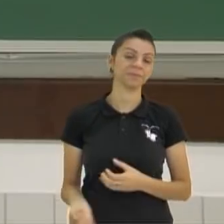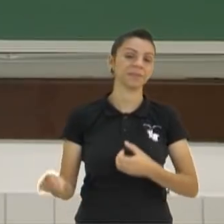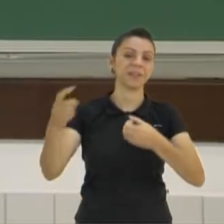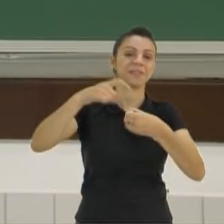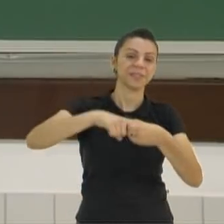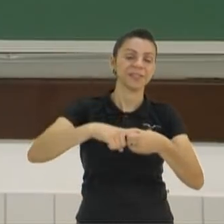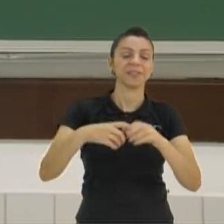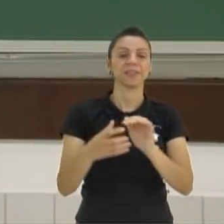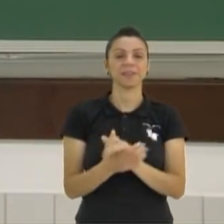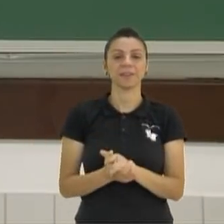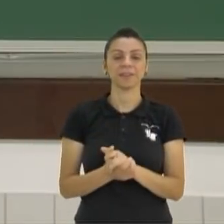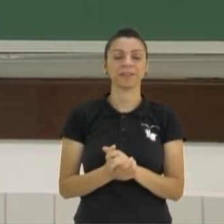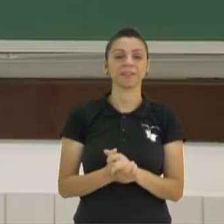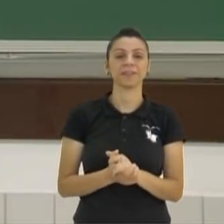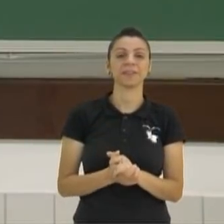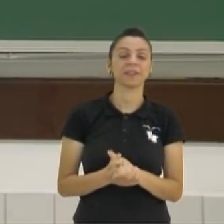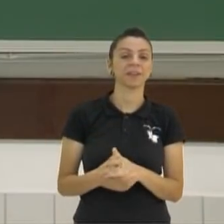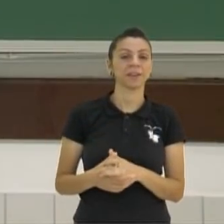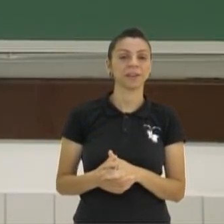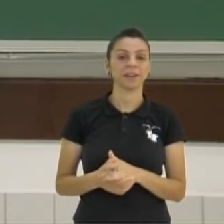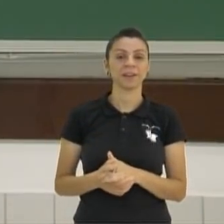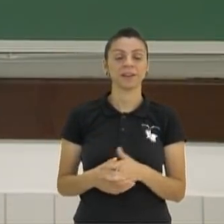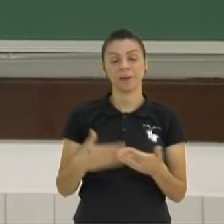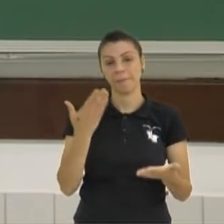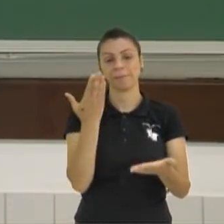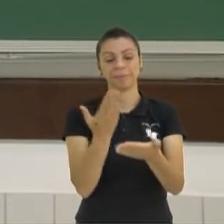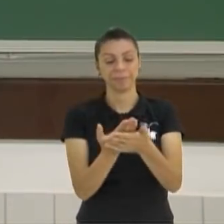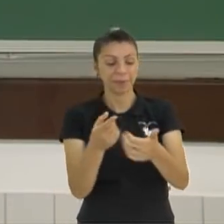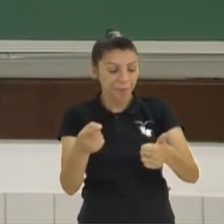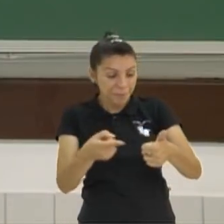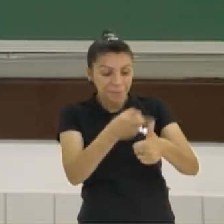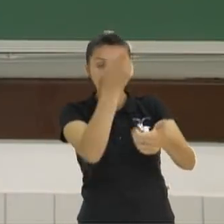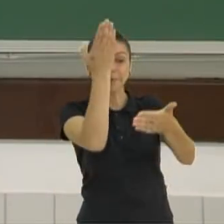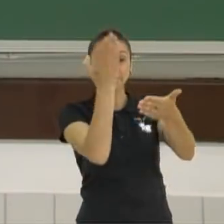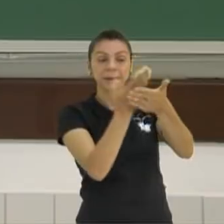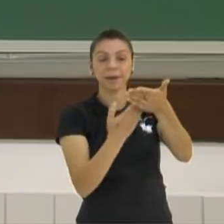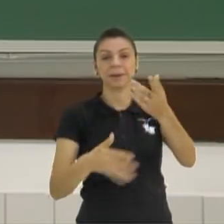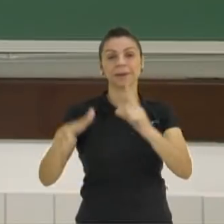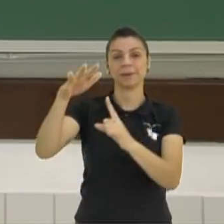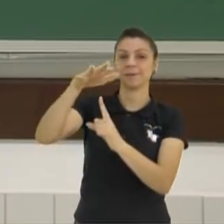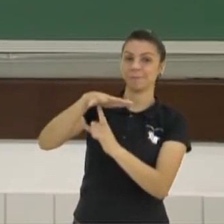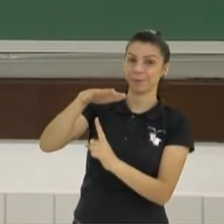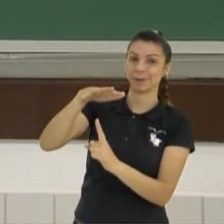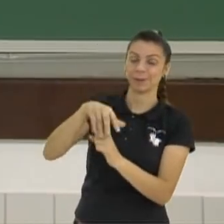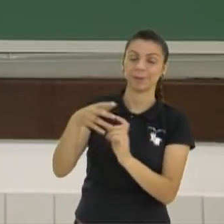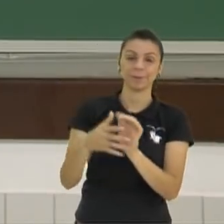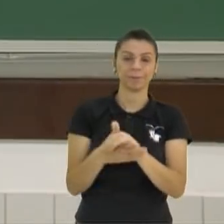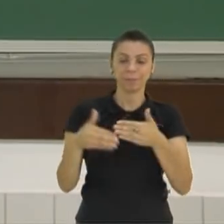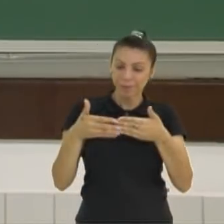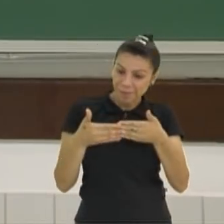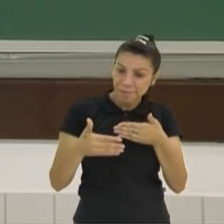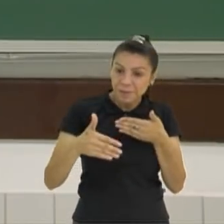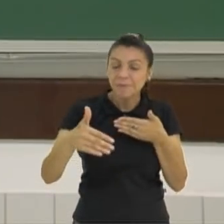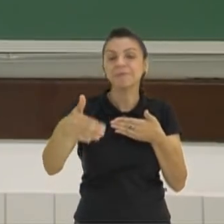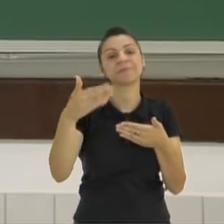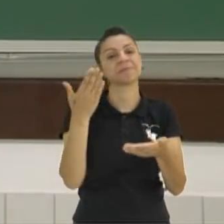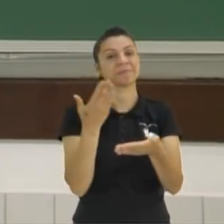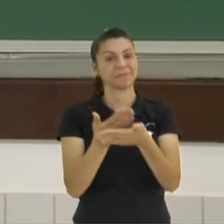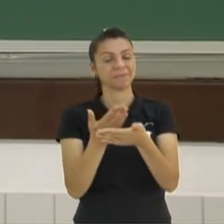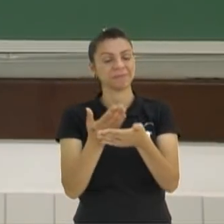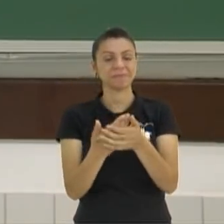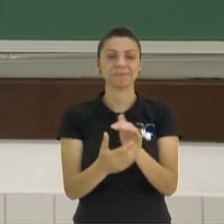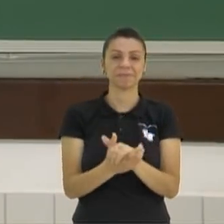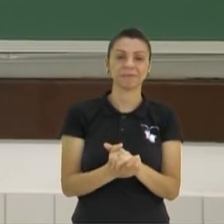Voltamos com a nossa primeira aula da Aula Paraná, de uma sequência de aulas